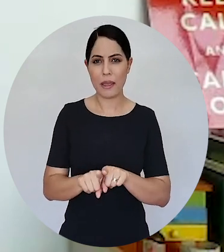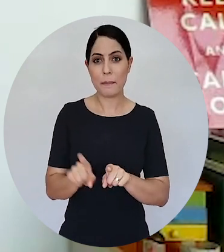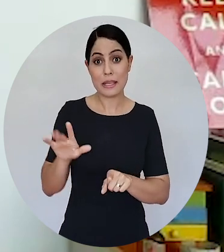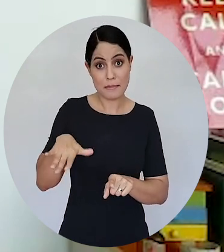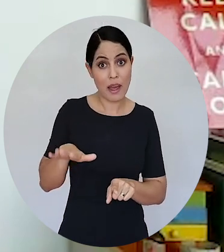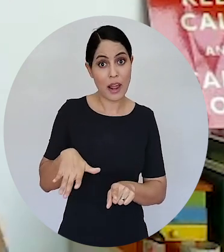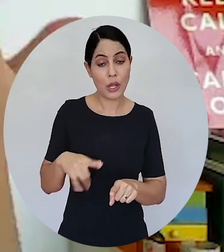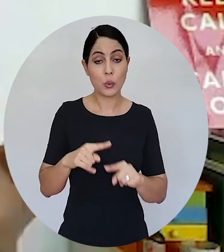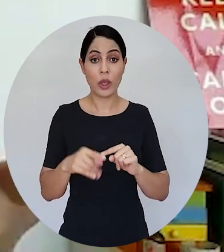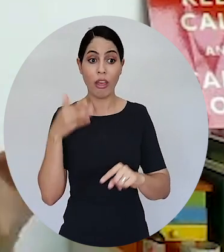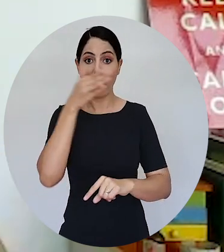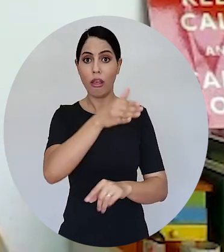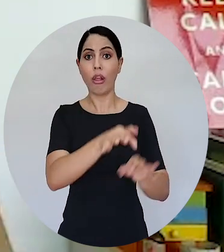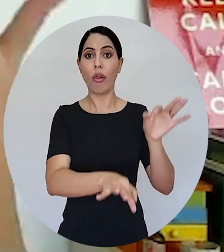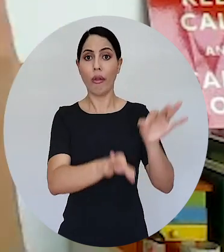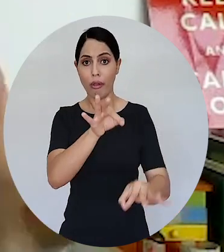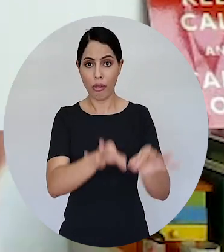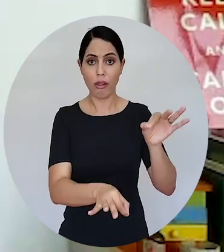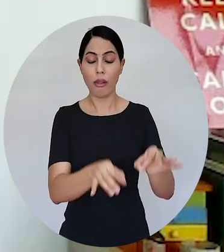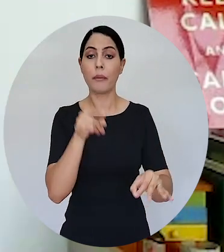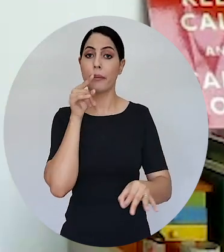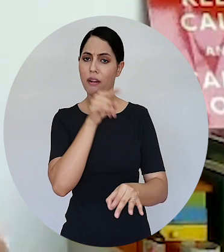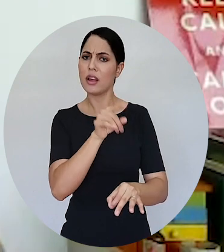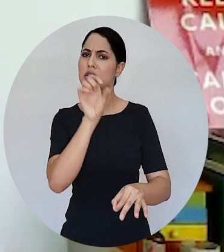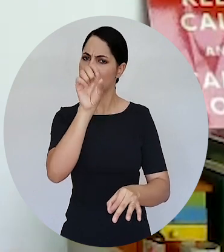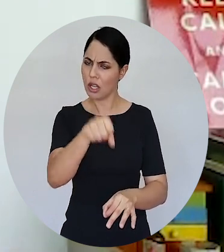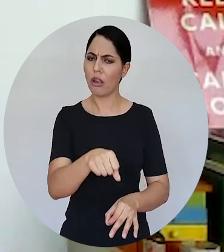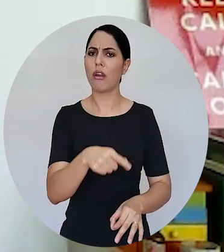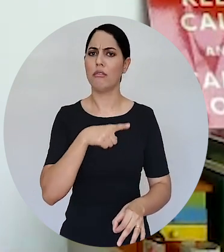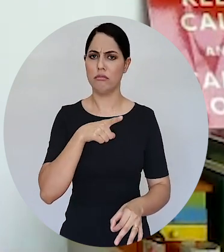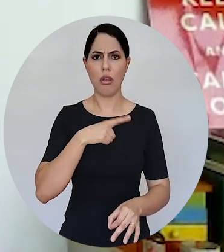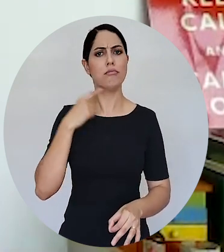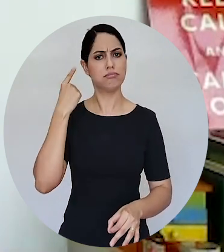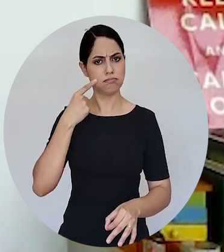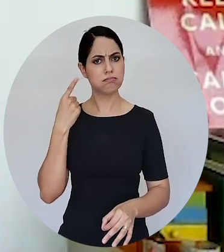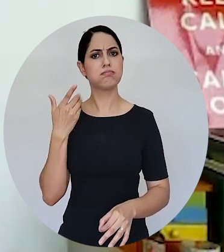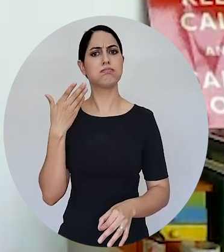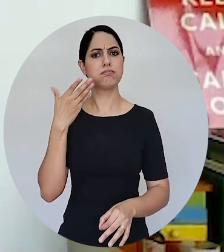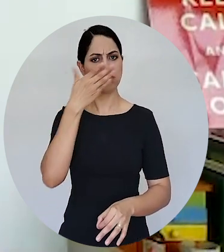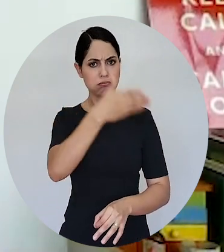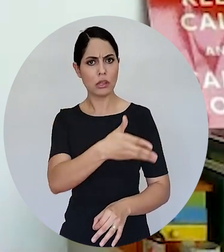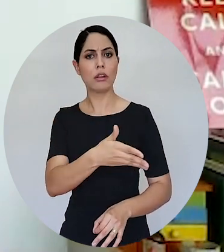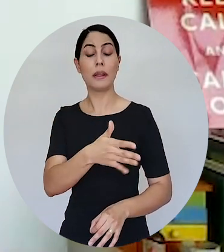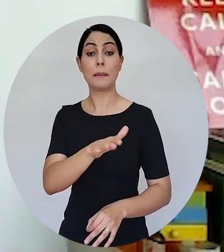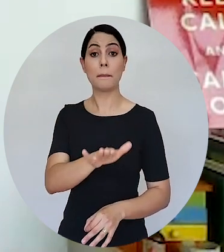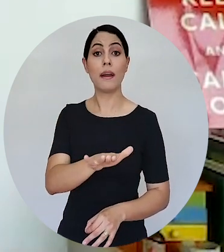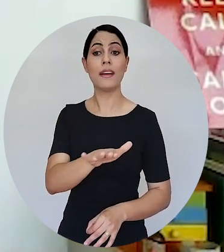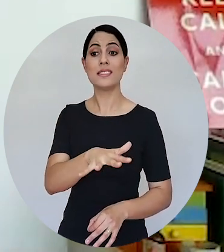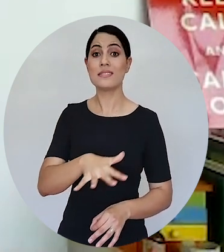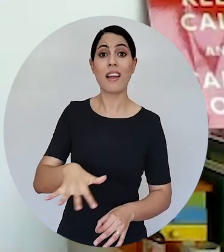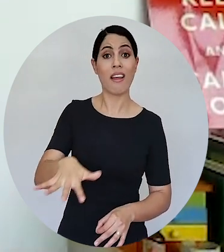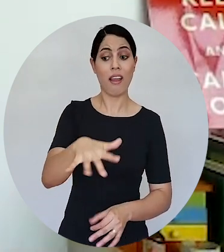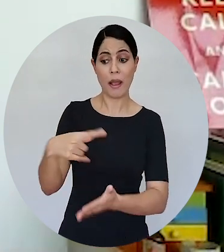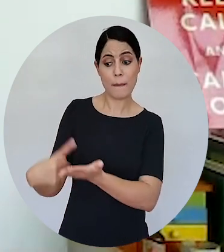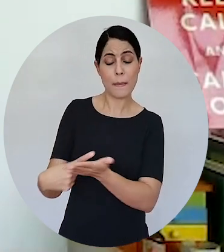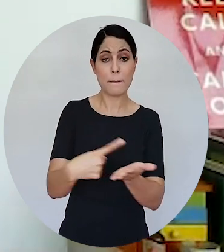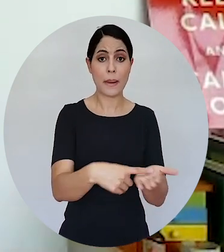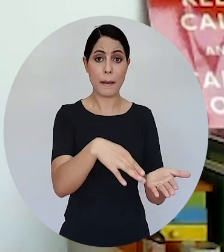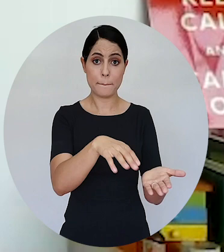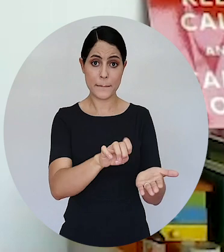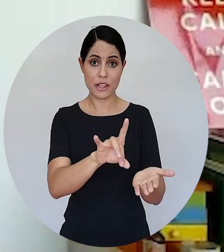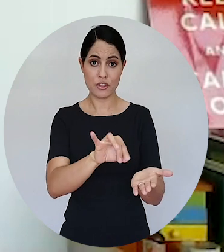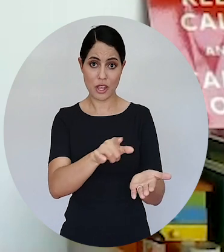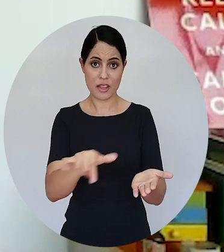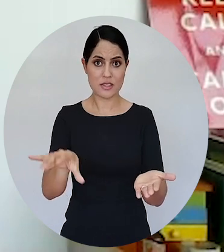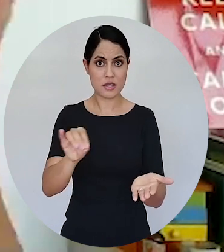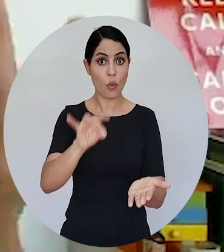custo também do que o judiciário, do que esse embate que o advogado e as partes estão acostumadas. Então, todo mundo que